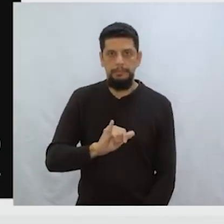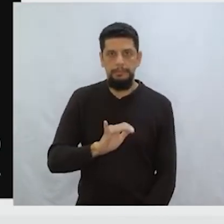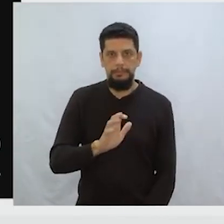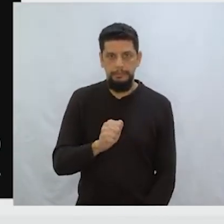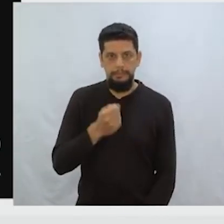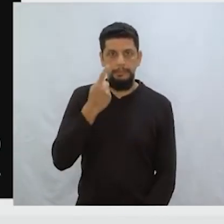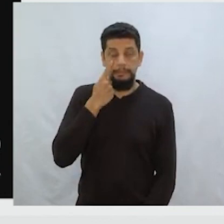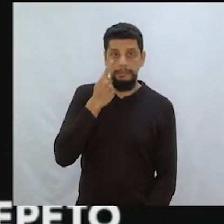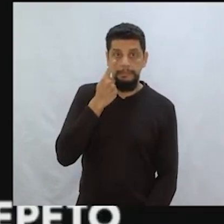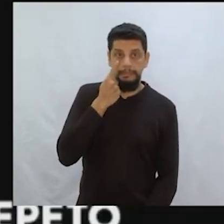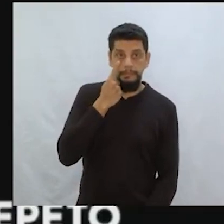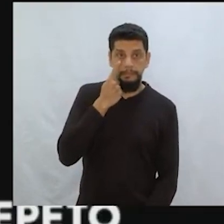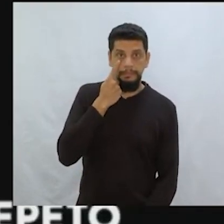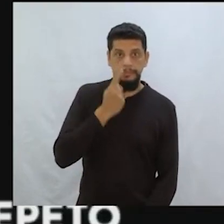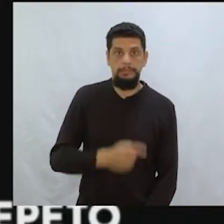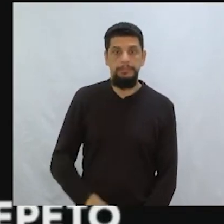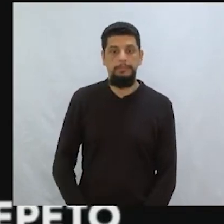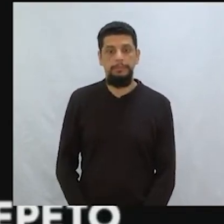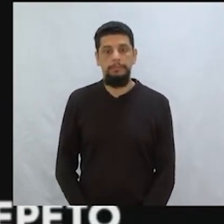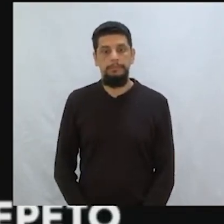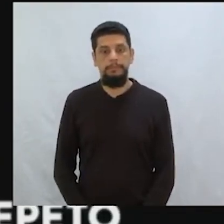Lia. Vamos ver?